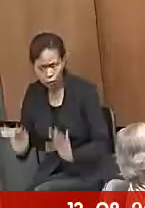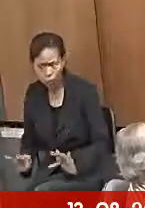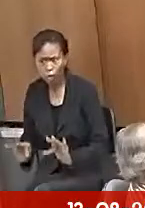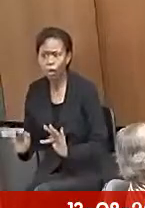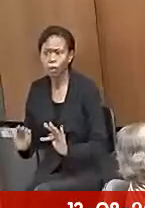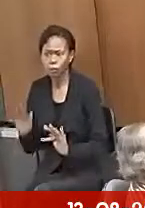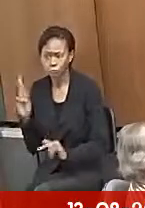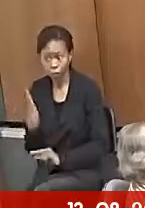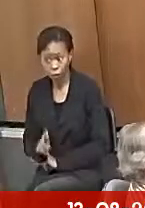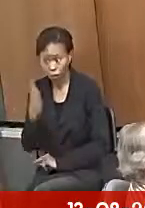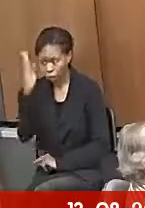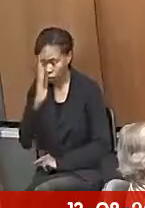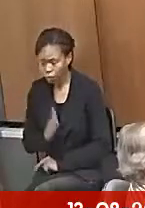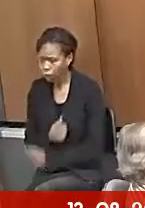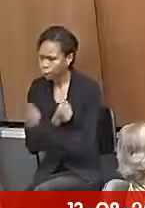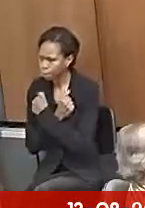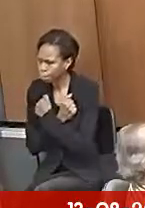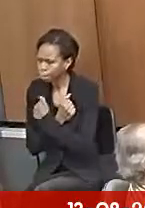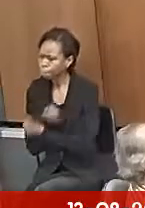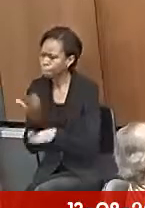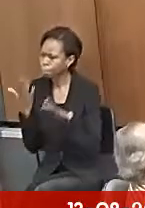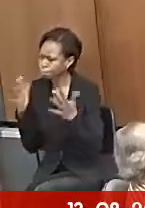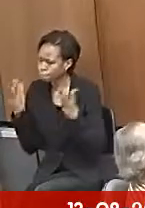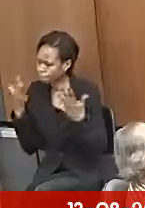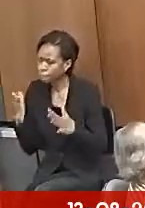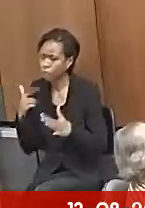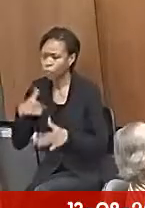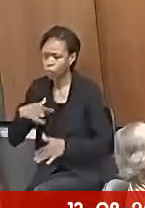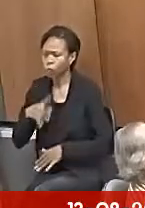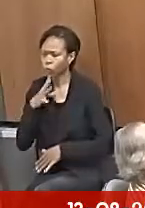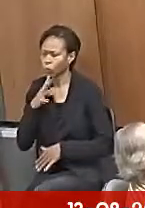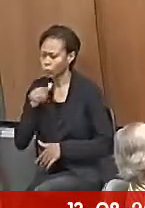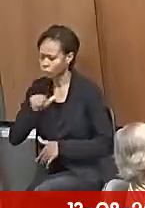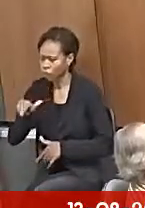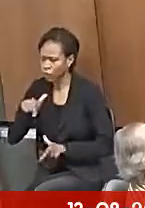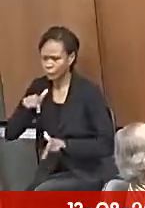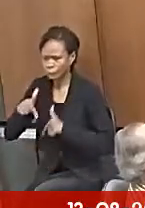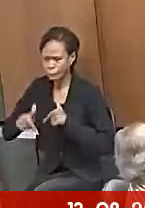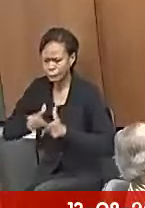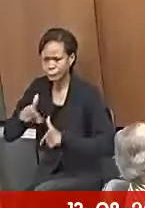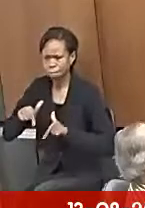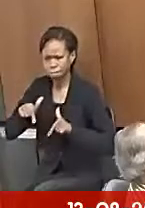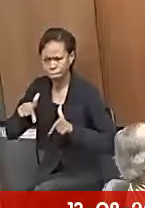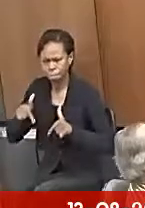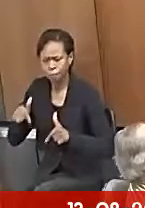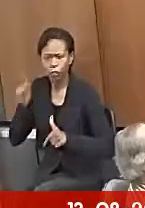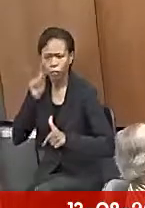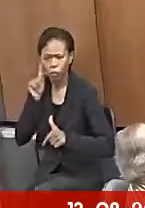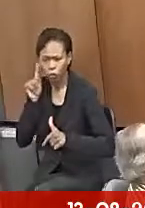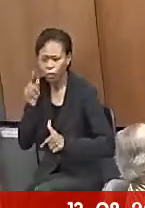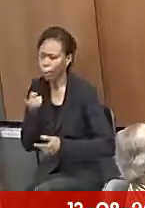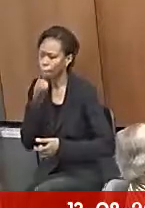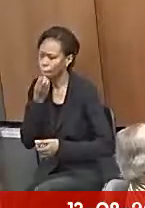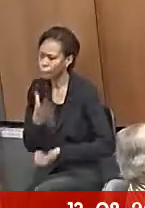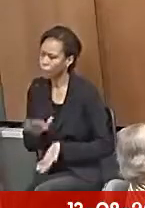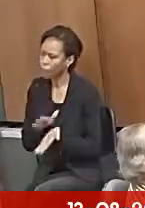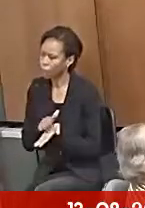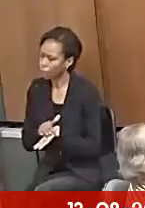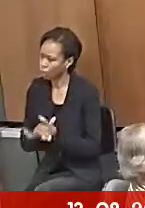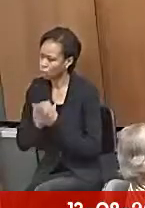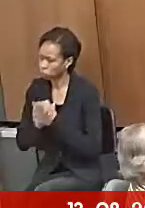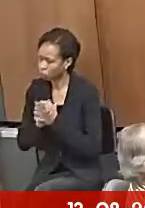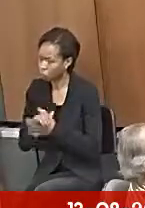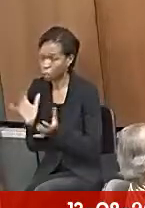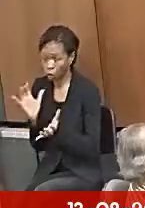parabéns porque sei da luta que vocês desempenham no dia a dia para conseguir resultados mais uma vez parabéns ea